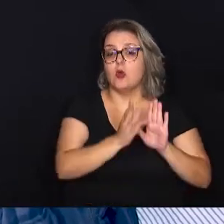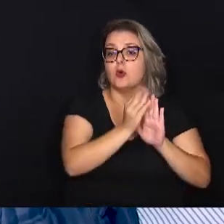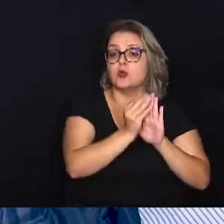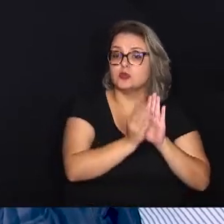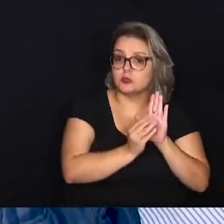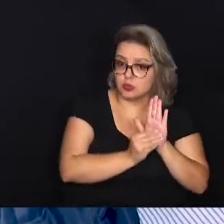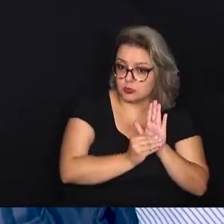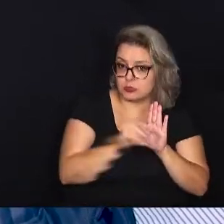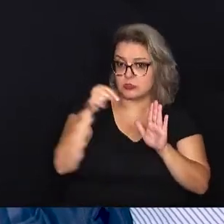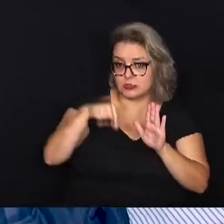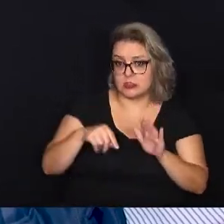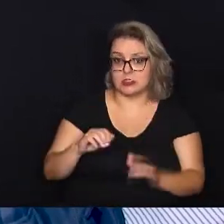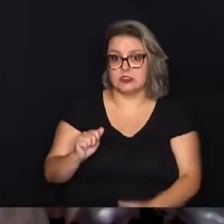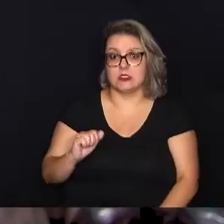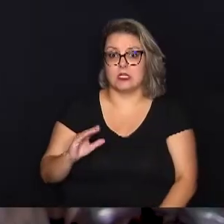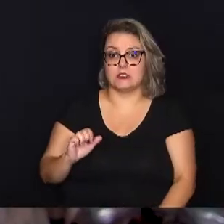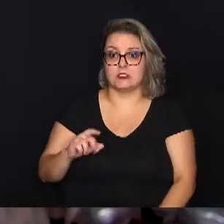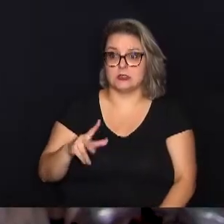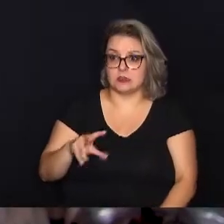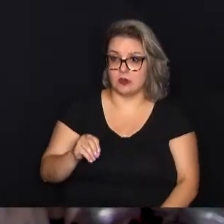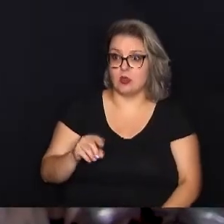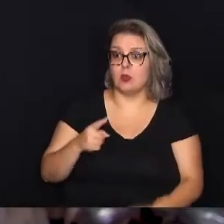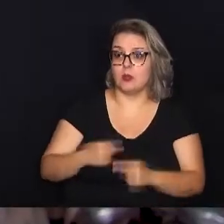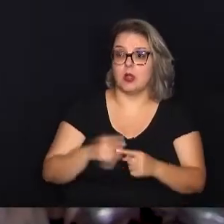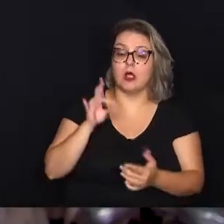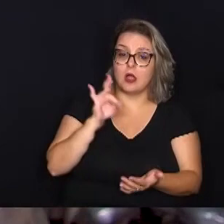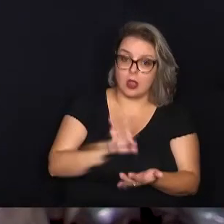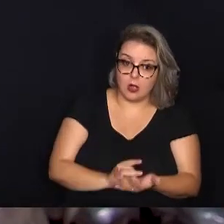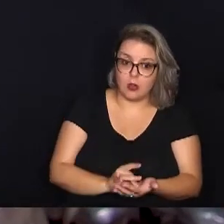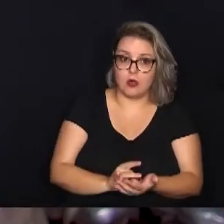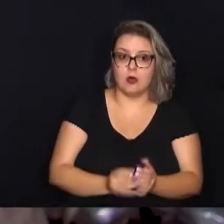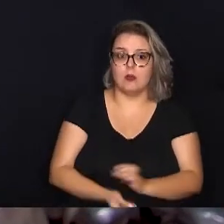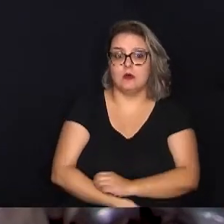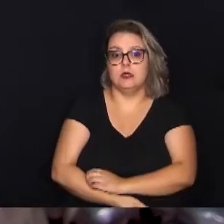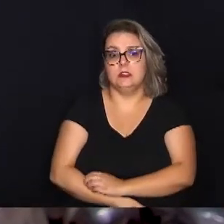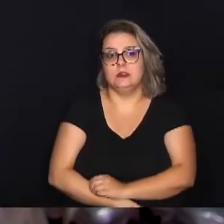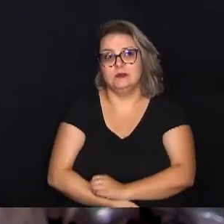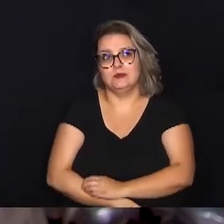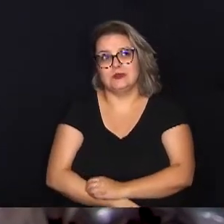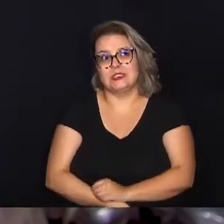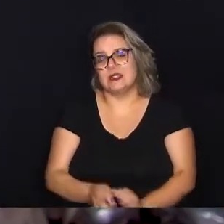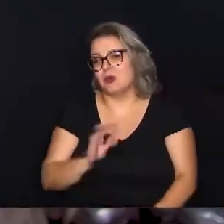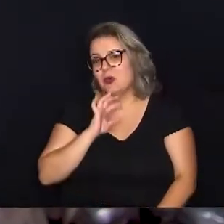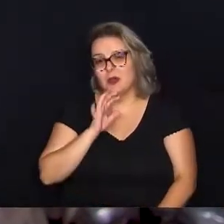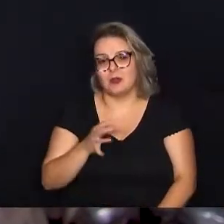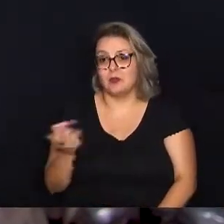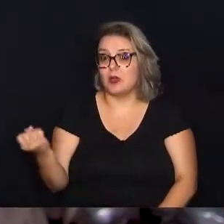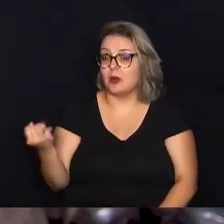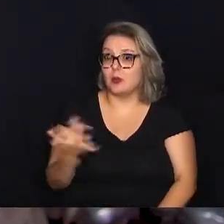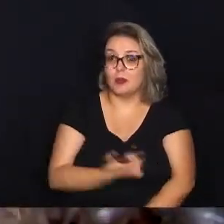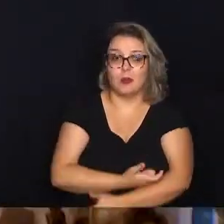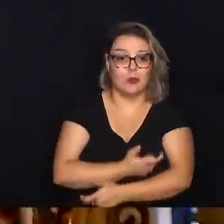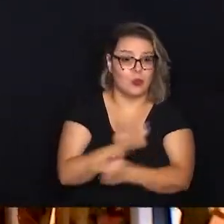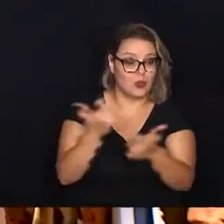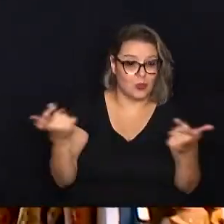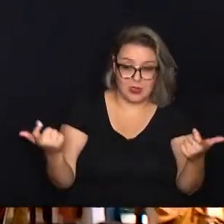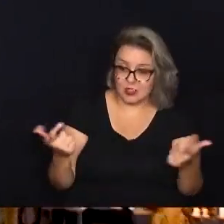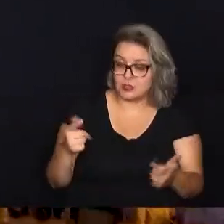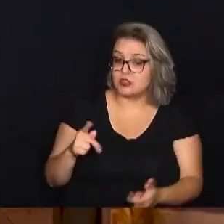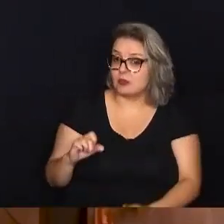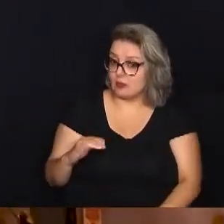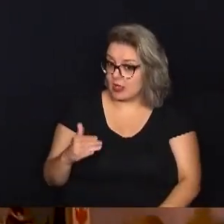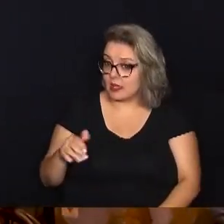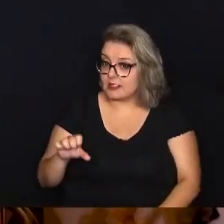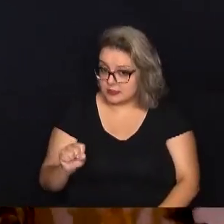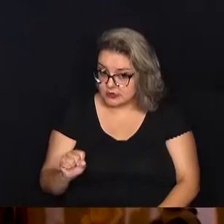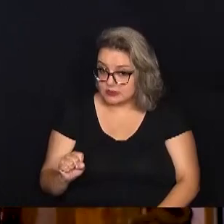o conteúdo desse acervo. Você está entendendo? Porque realmente seria desastroso a gente ter uma quantidade tão